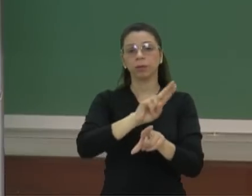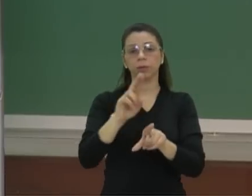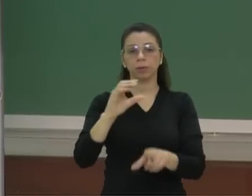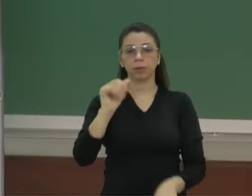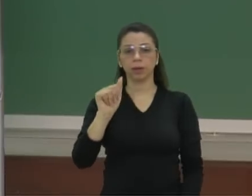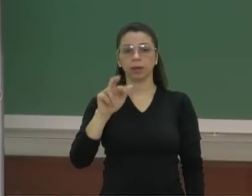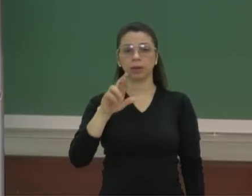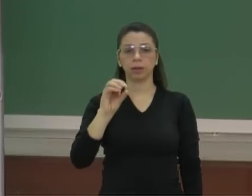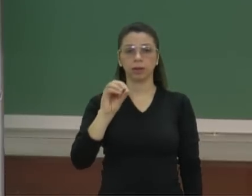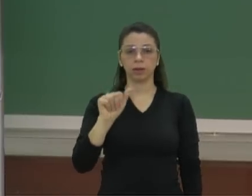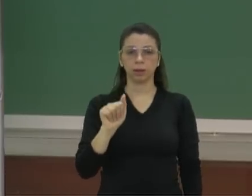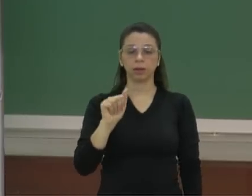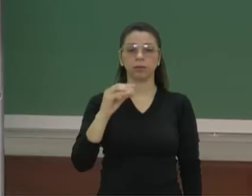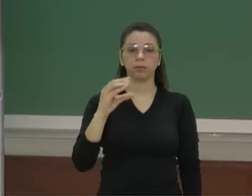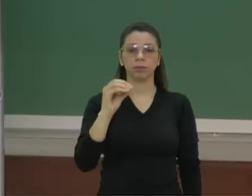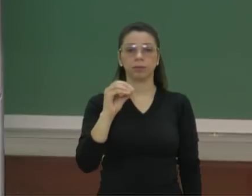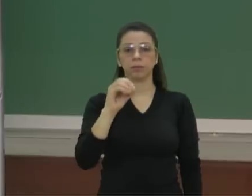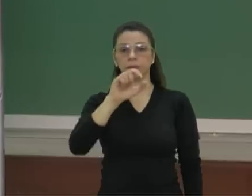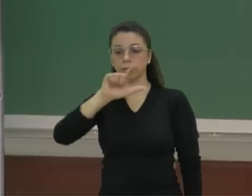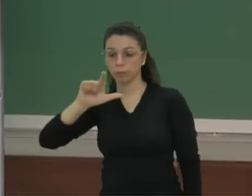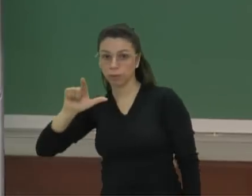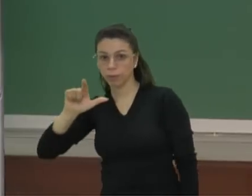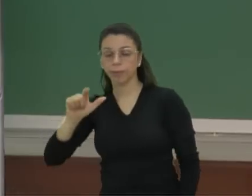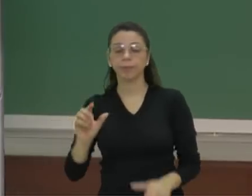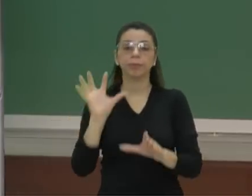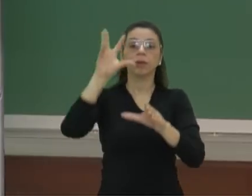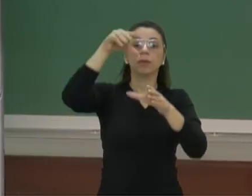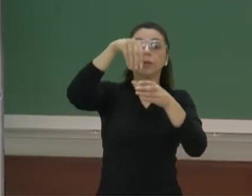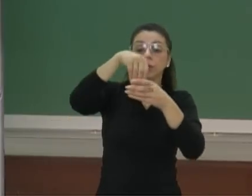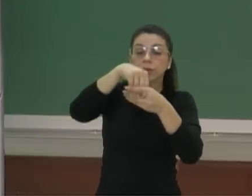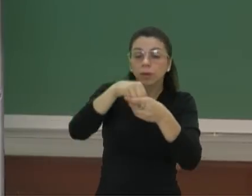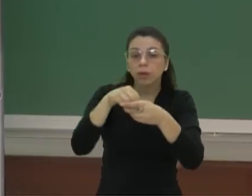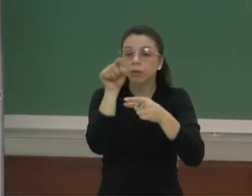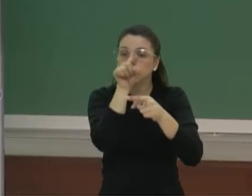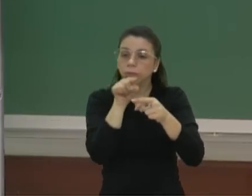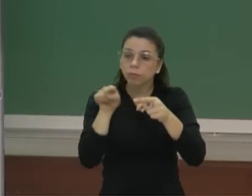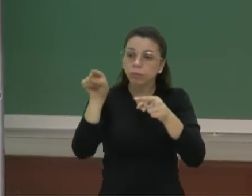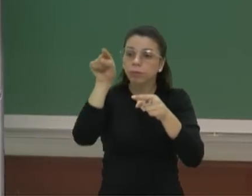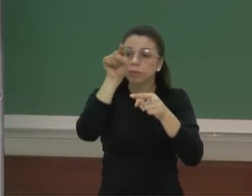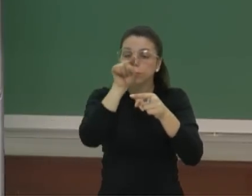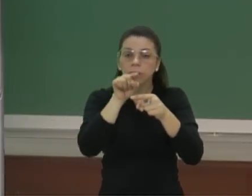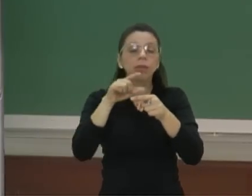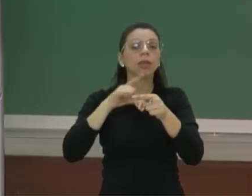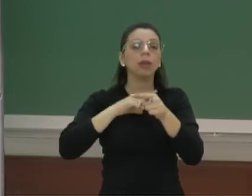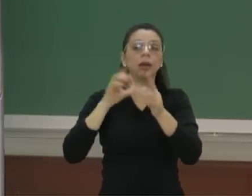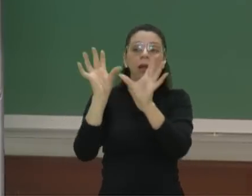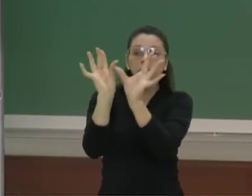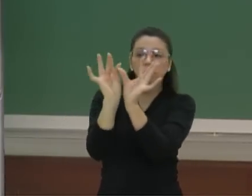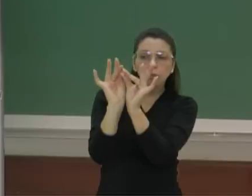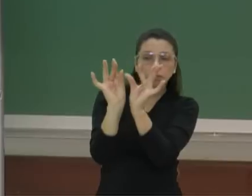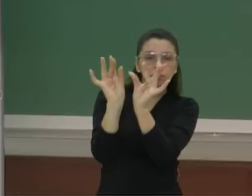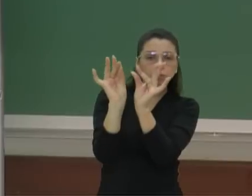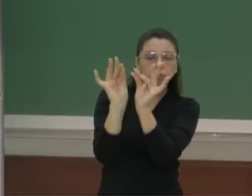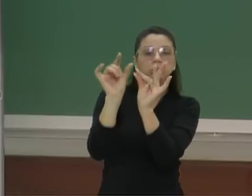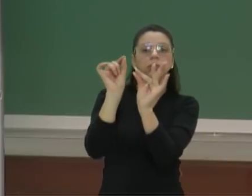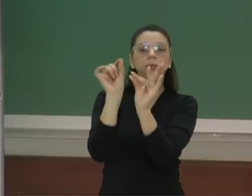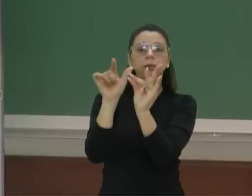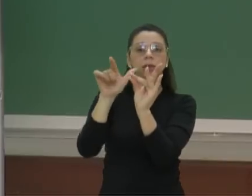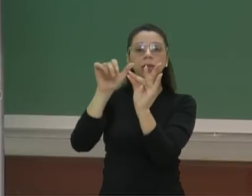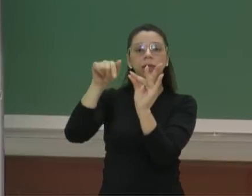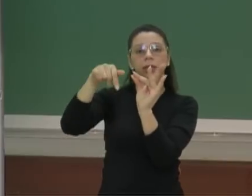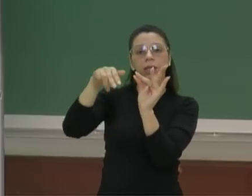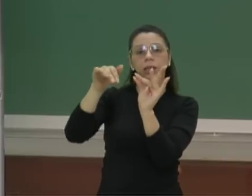região. Dentro desta cóclea, ela é preenchida por um líquido. Neste líquido, então